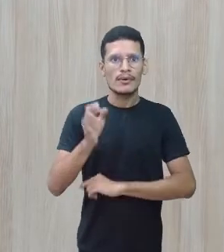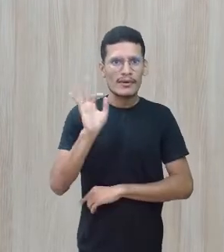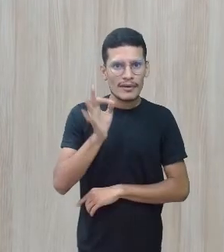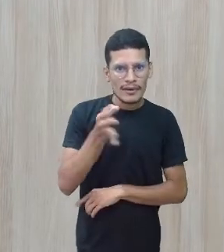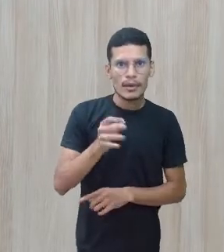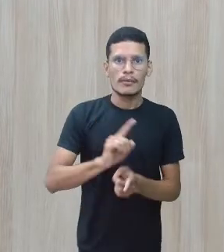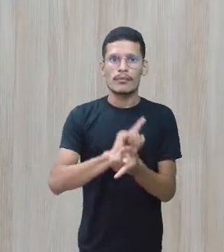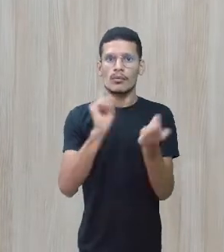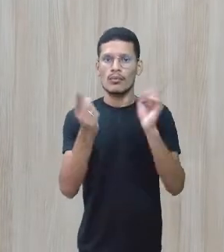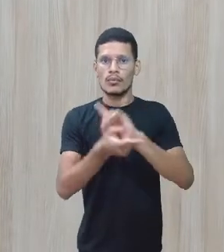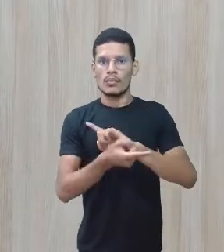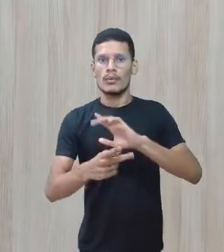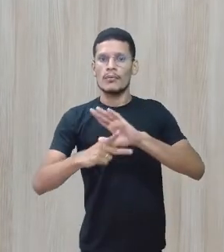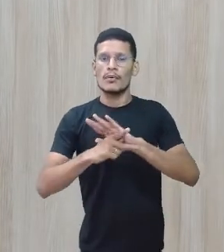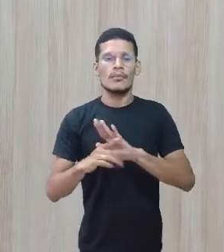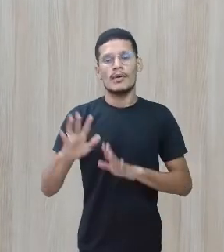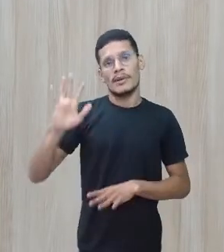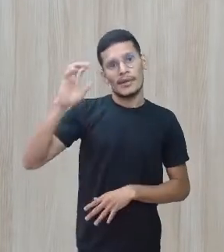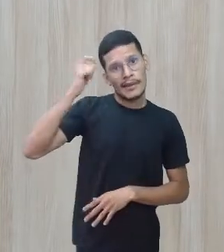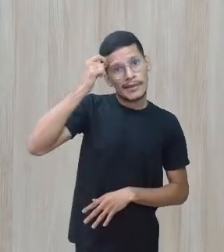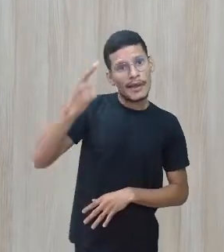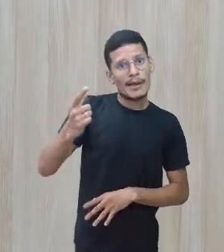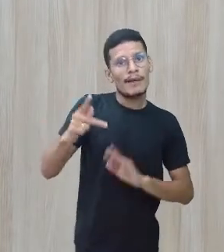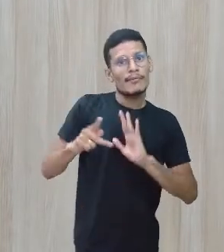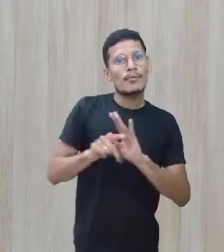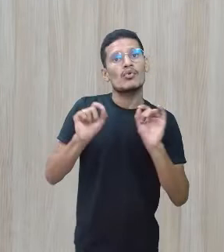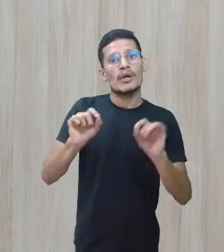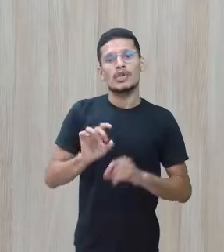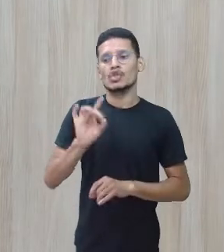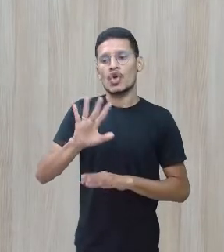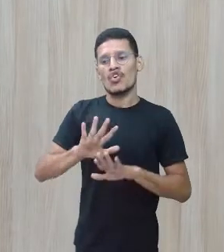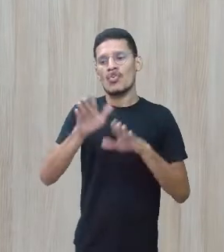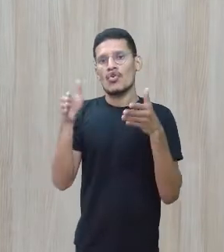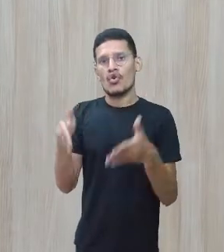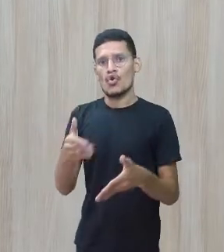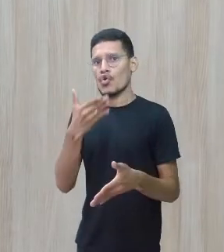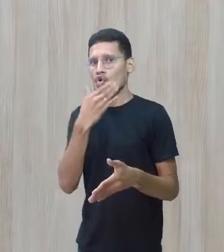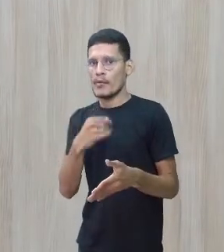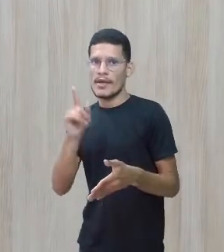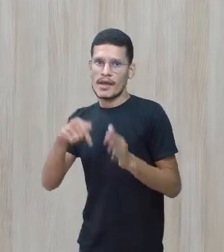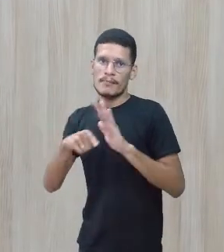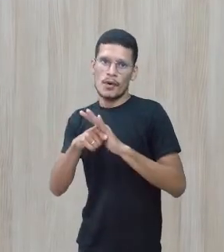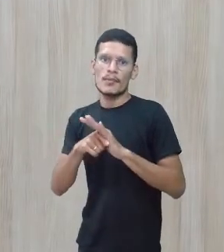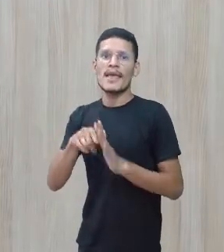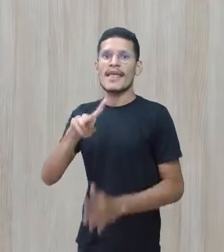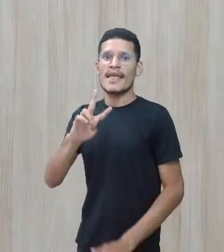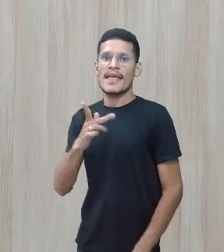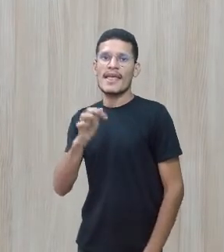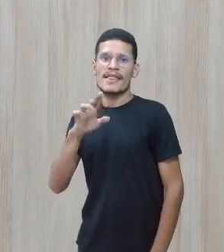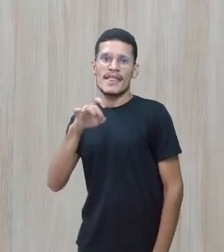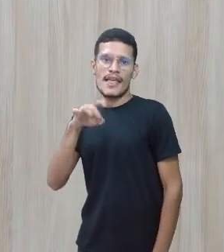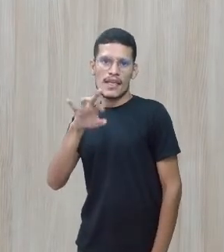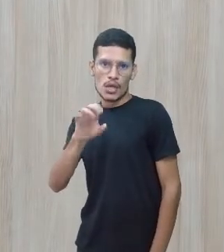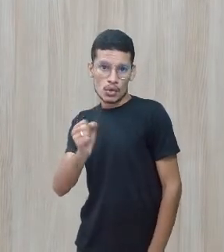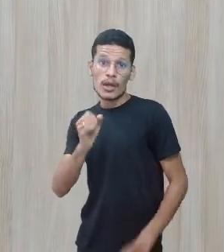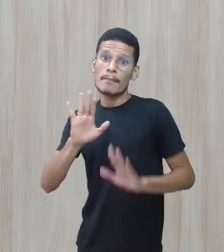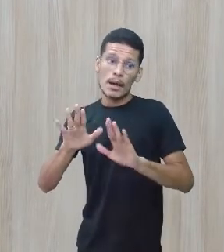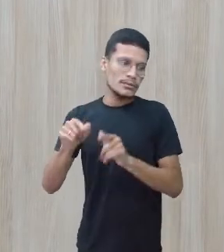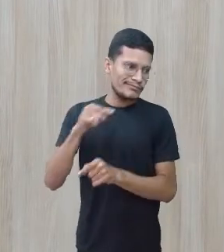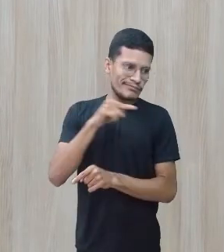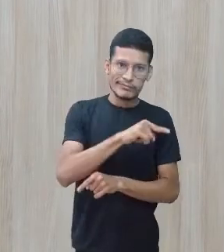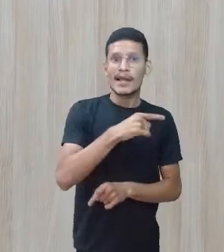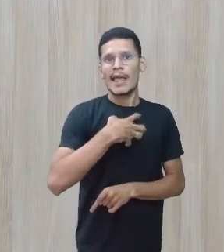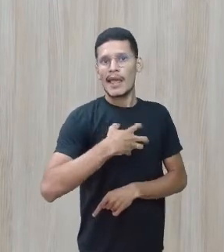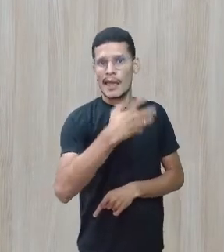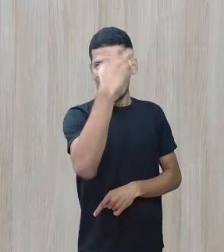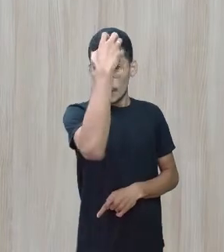mudando essa lógica, né? De que apenas homens podem ser herdeiros e que, na verdade, neste reino aí